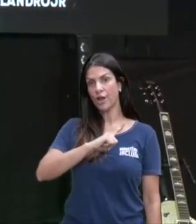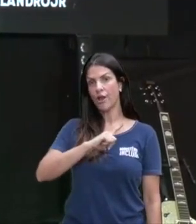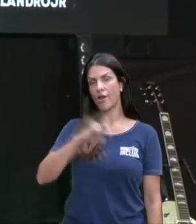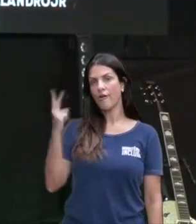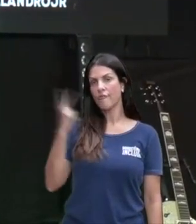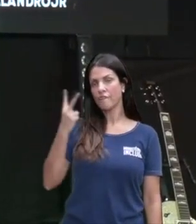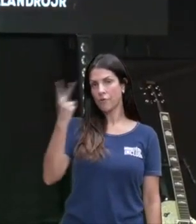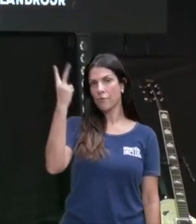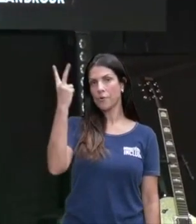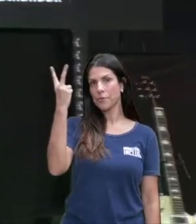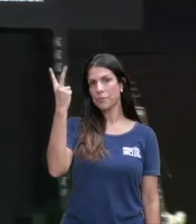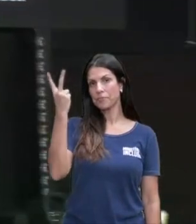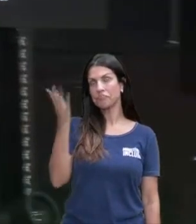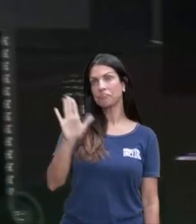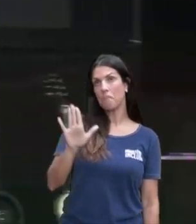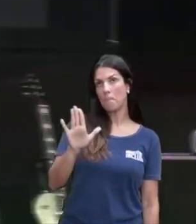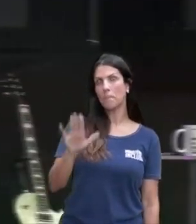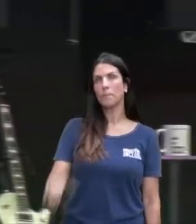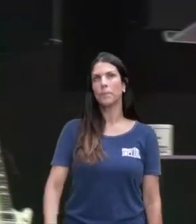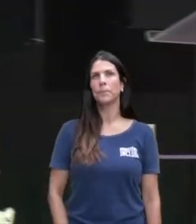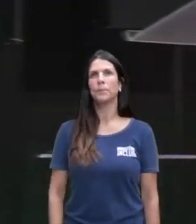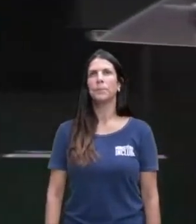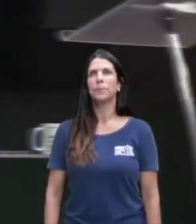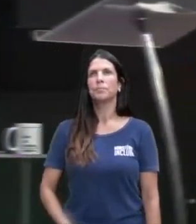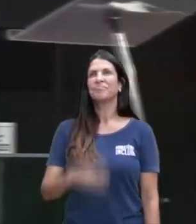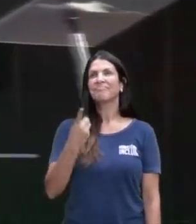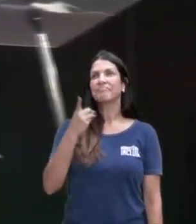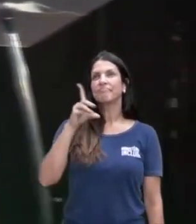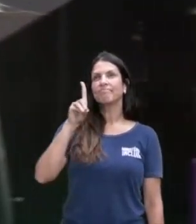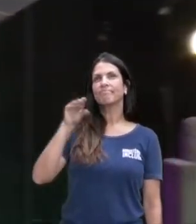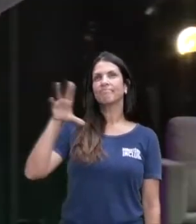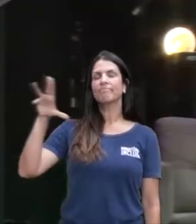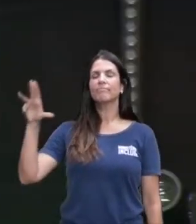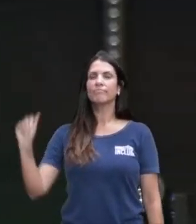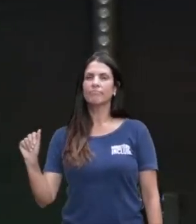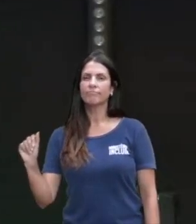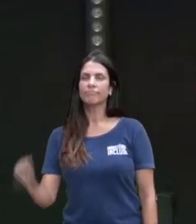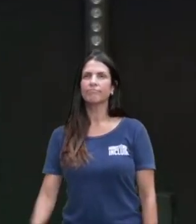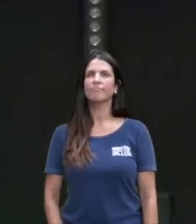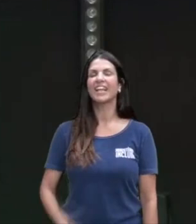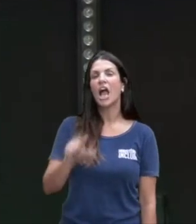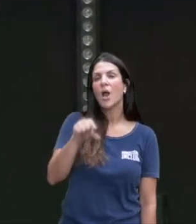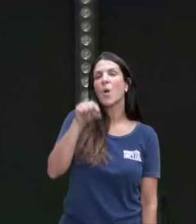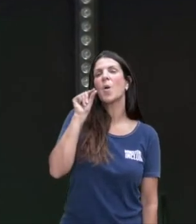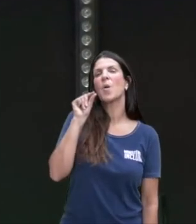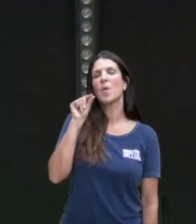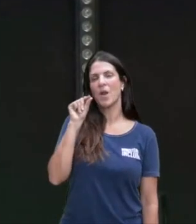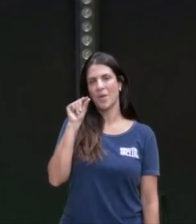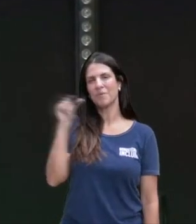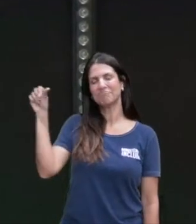é mais um belo dia e ele definiu um péssimo e